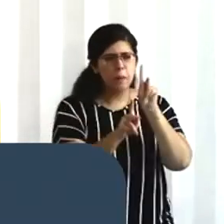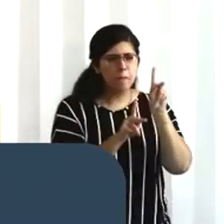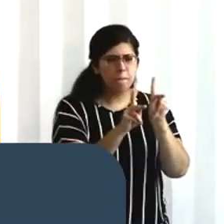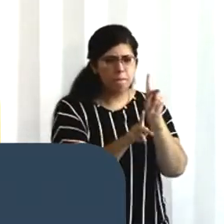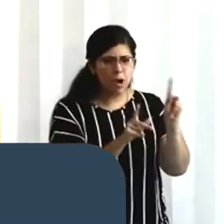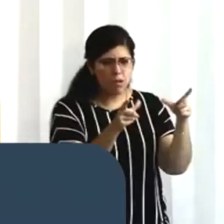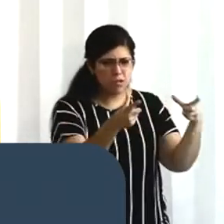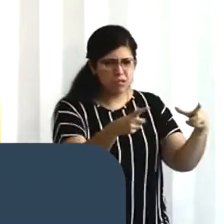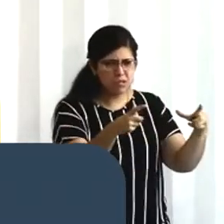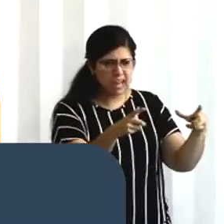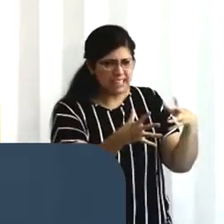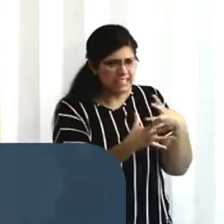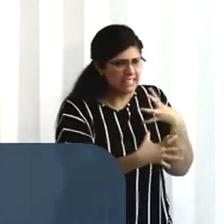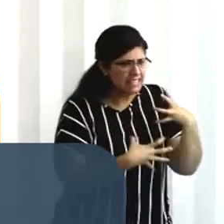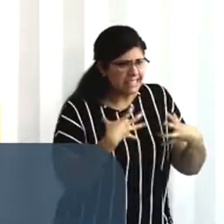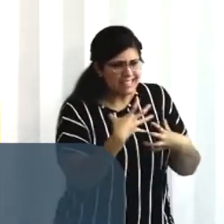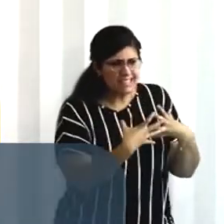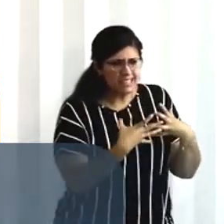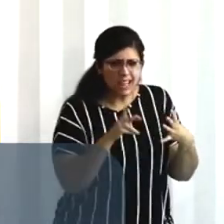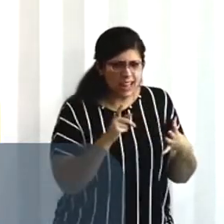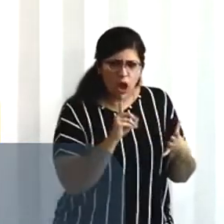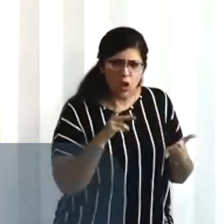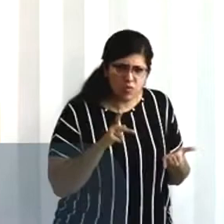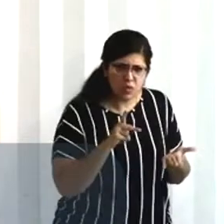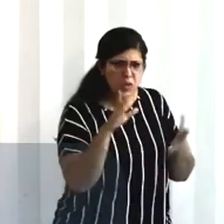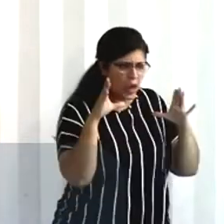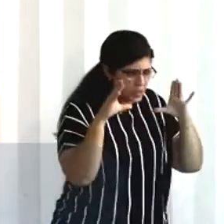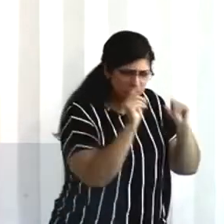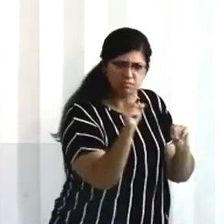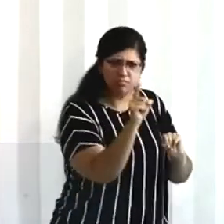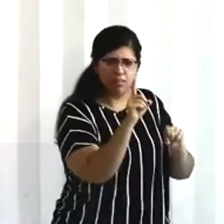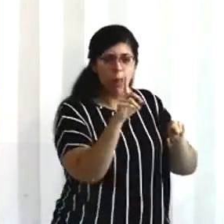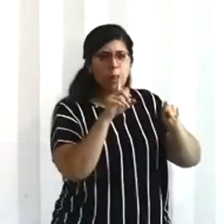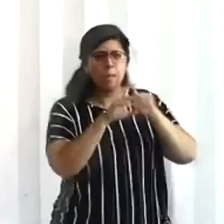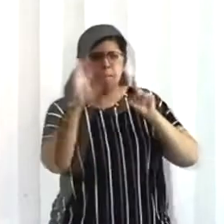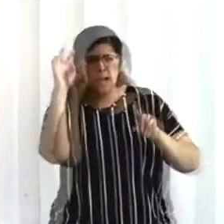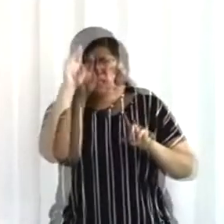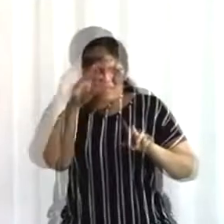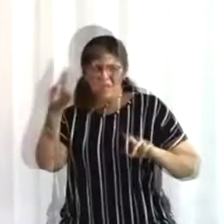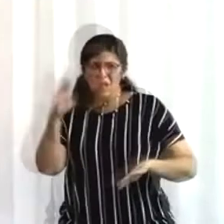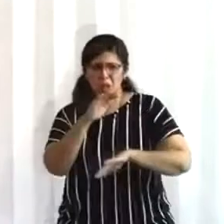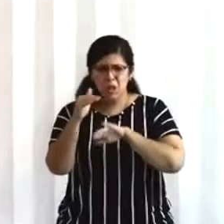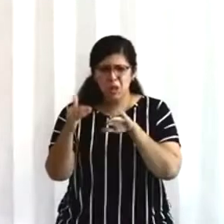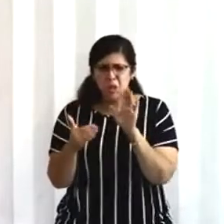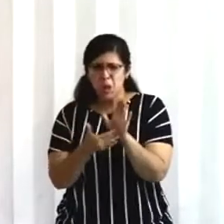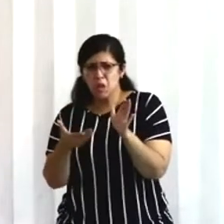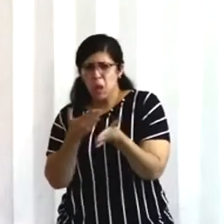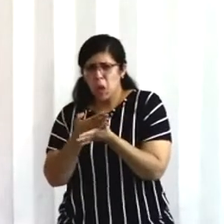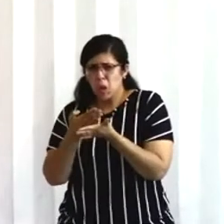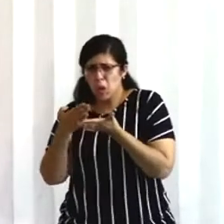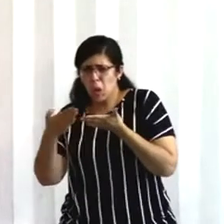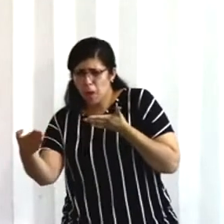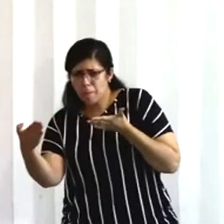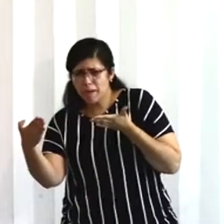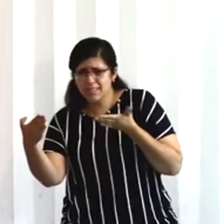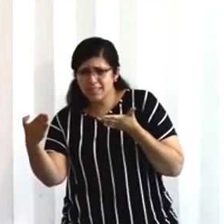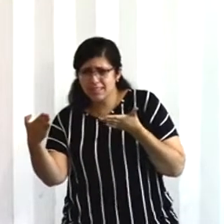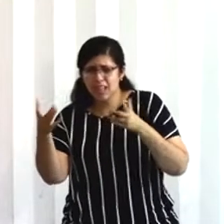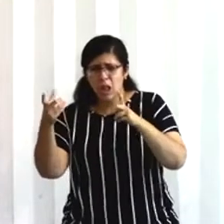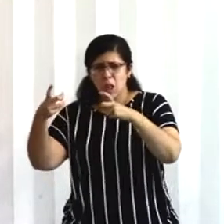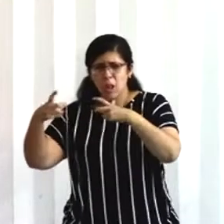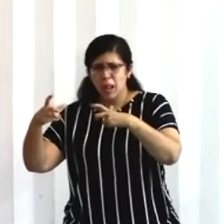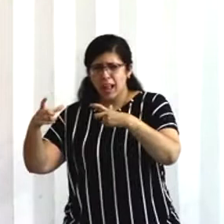a obscuridade. Deus, nos primeiros tempos, tornou desprezível a terra de Zebulon e a terra de